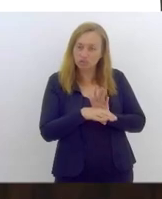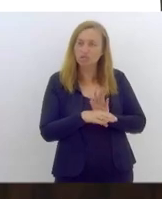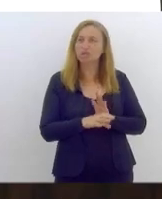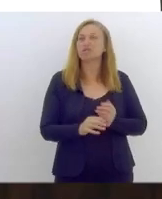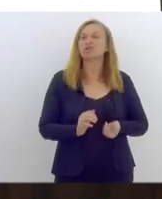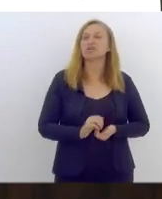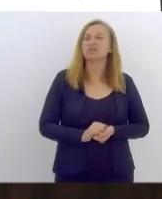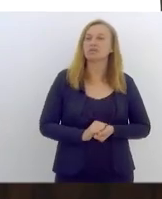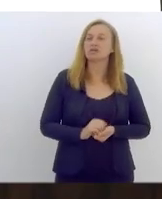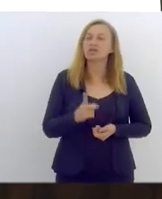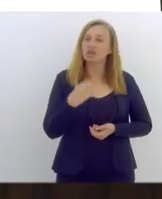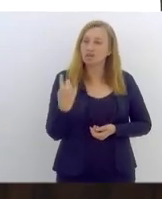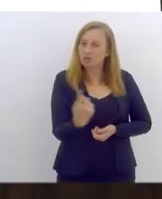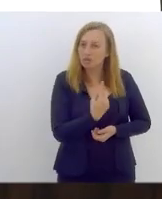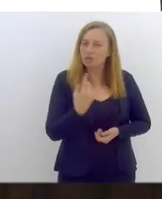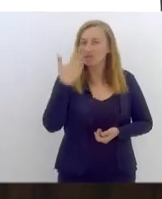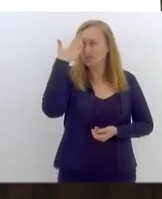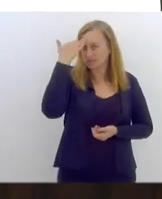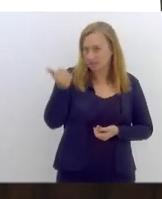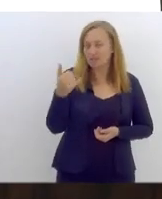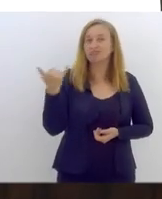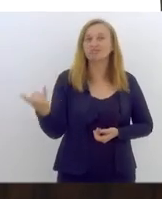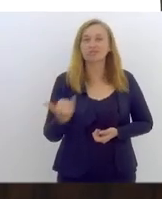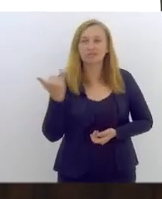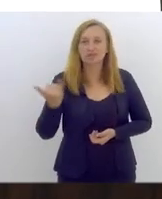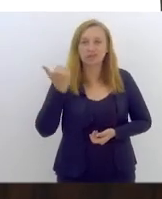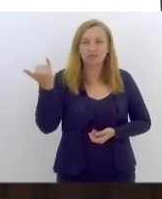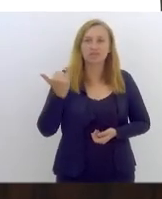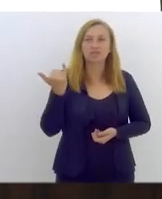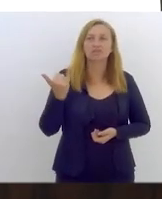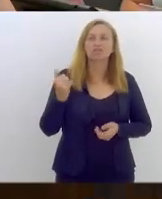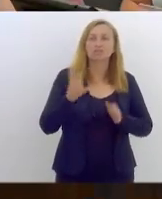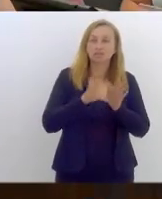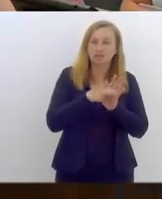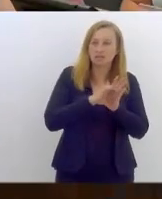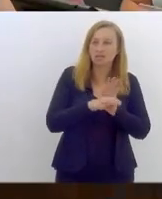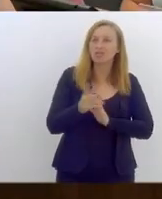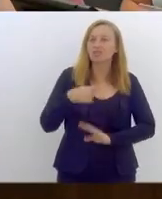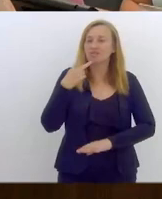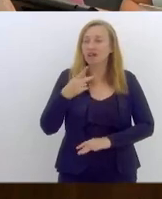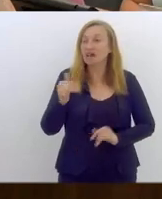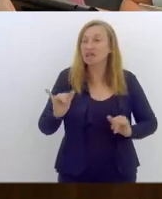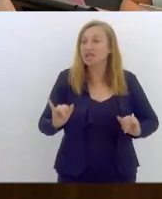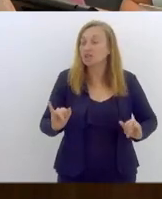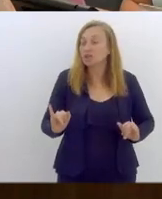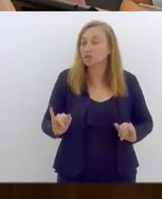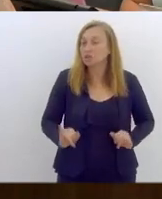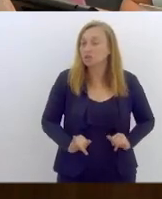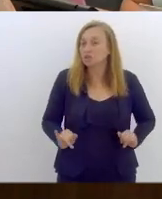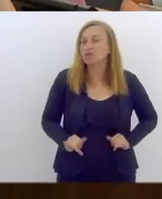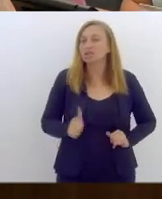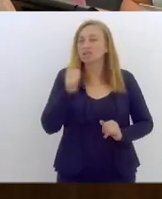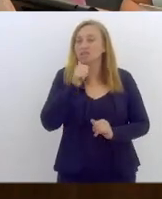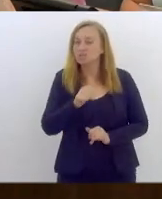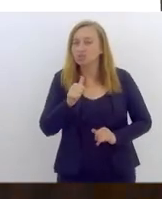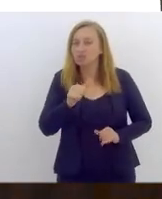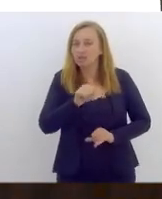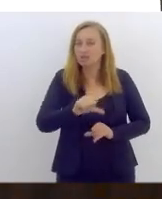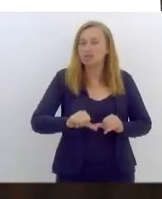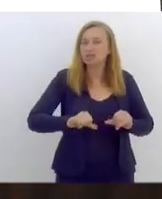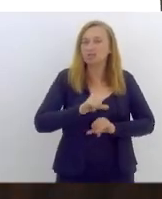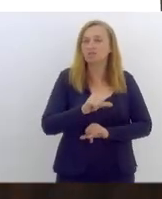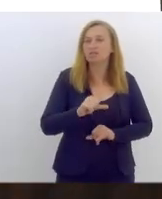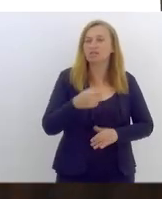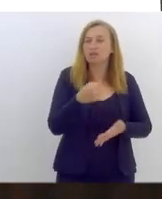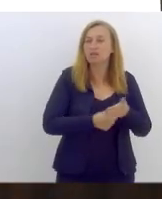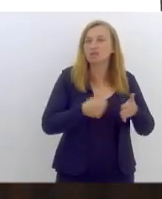e que todas nós sabemos da importância desse conceito para falar da dor das mulheres transformadas em lutas.